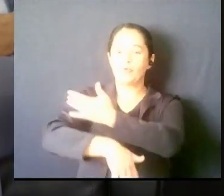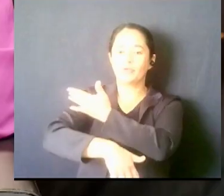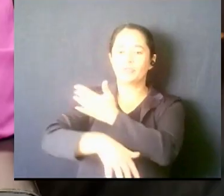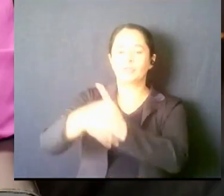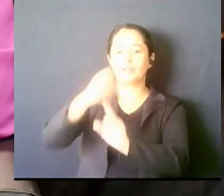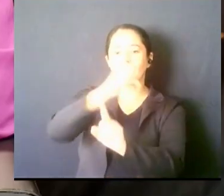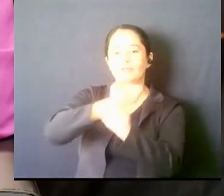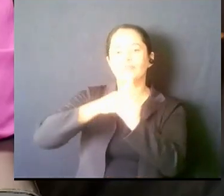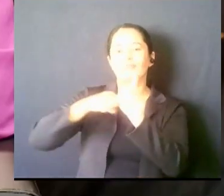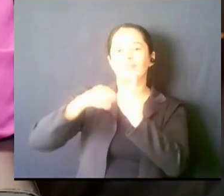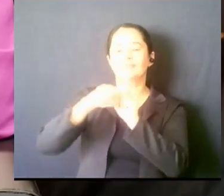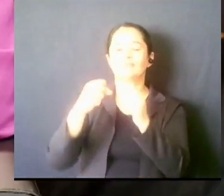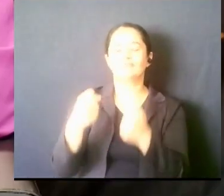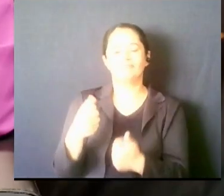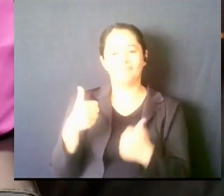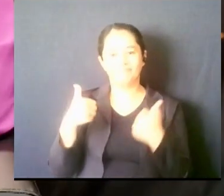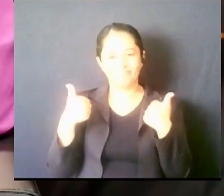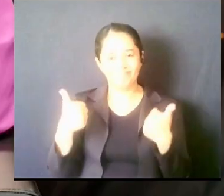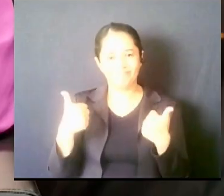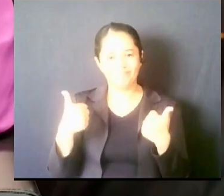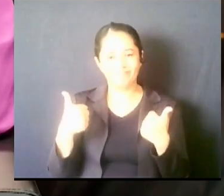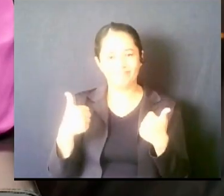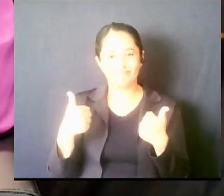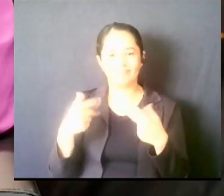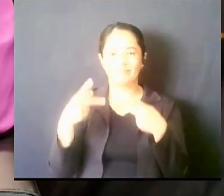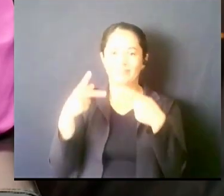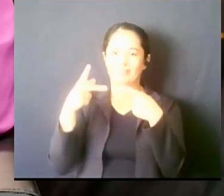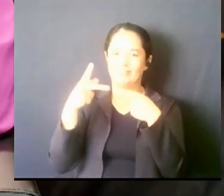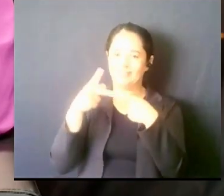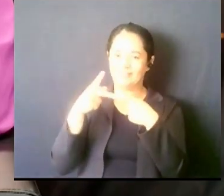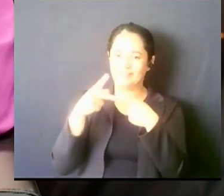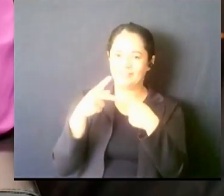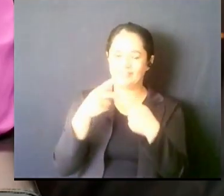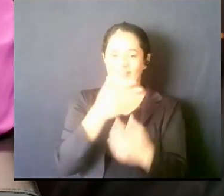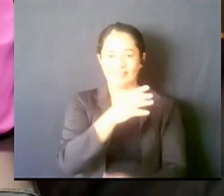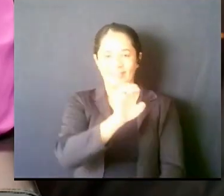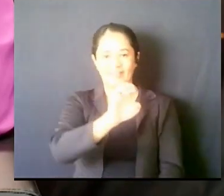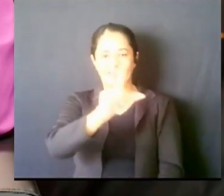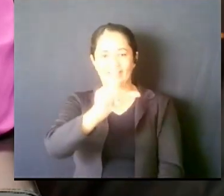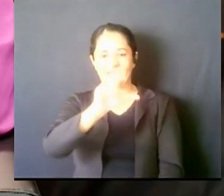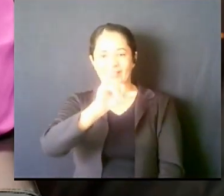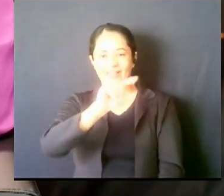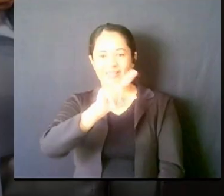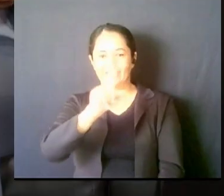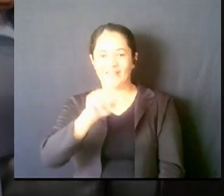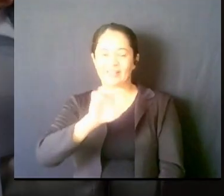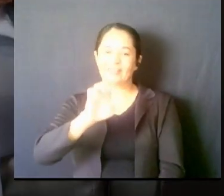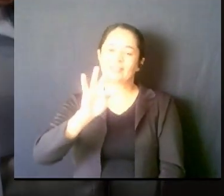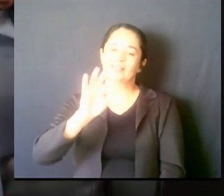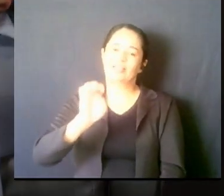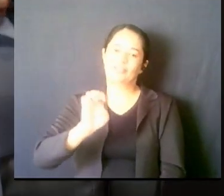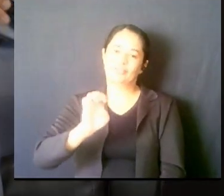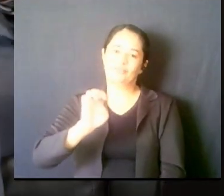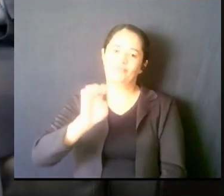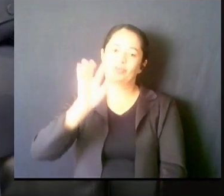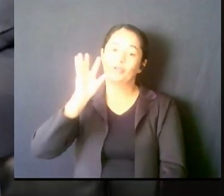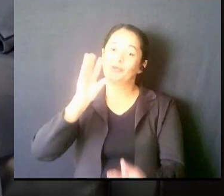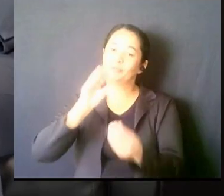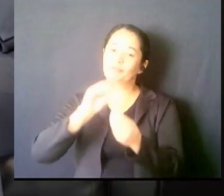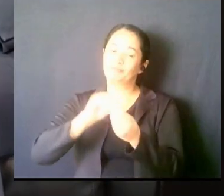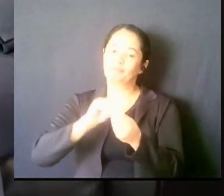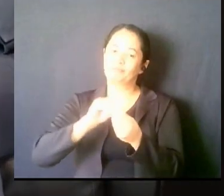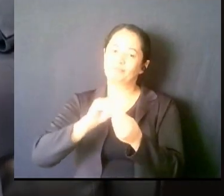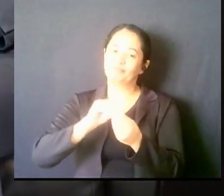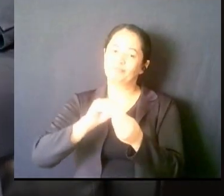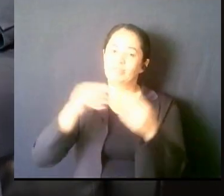Doutora Elisete, suas considerações finais, por gentileza. Tudo isso, as minhas considerações vão de acordo a tudo isso